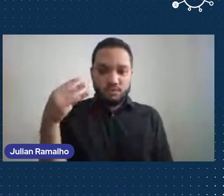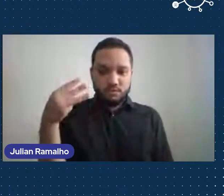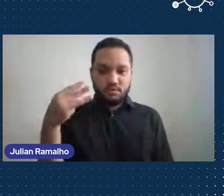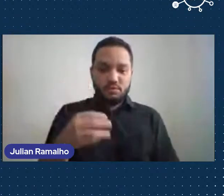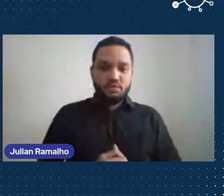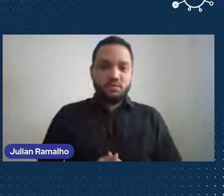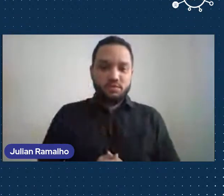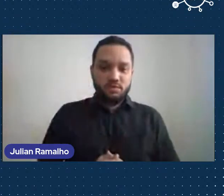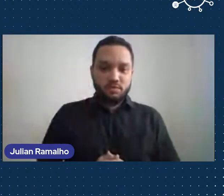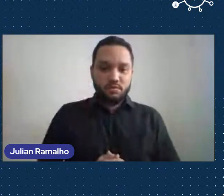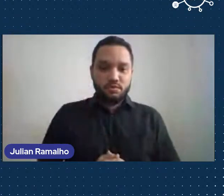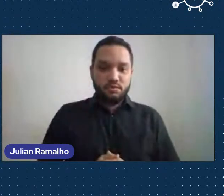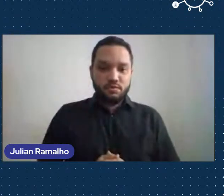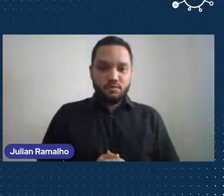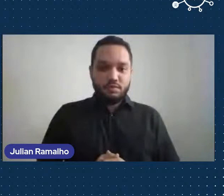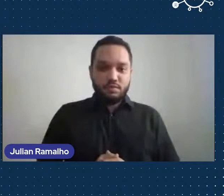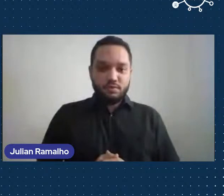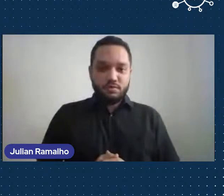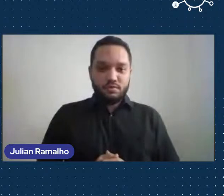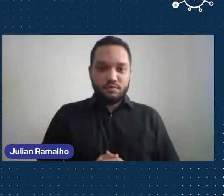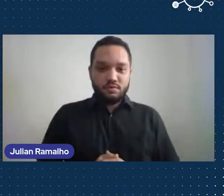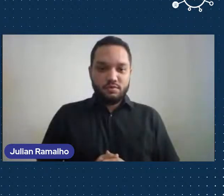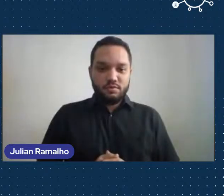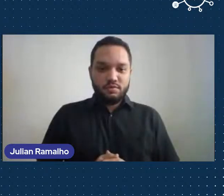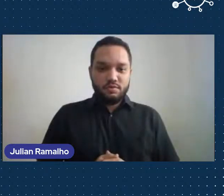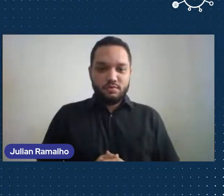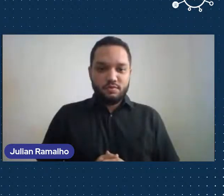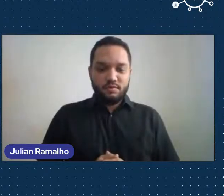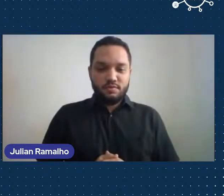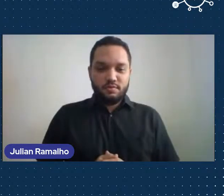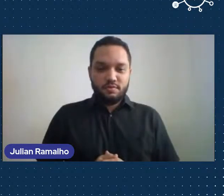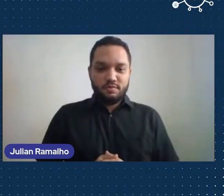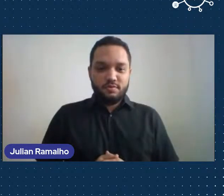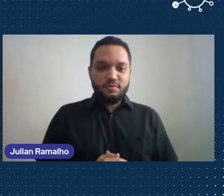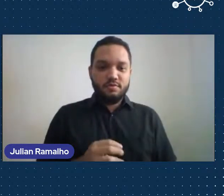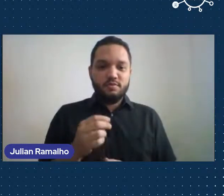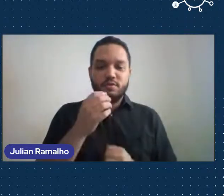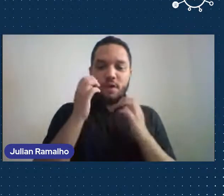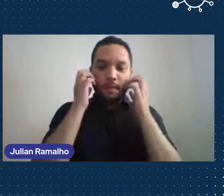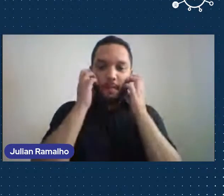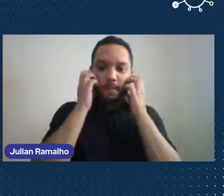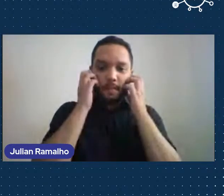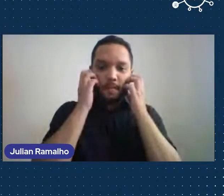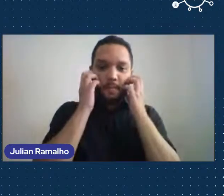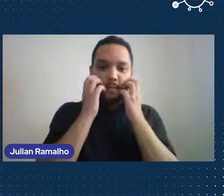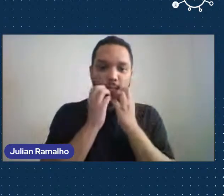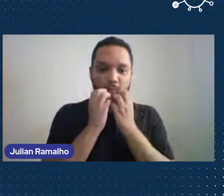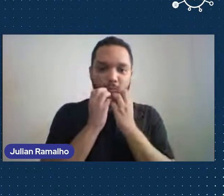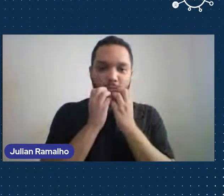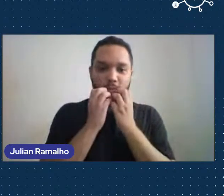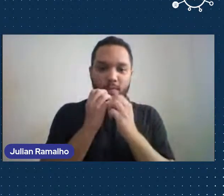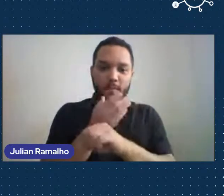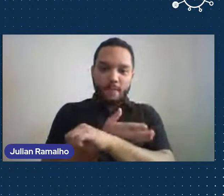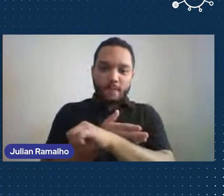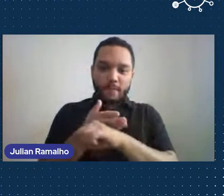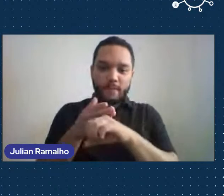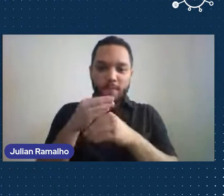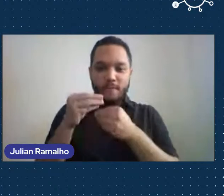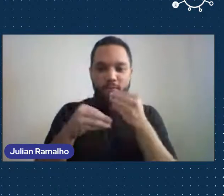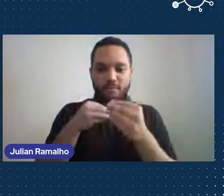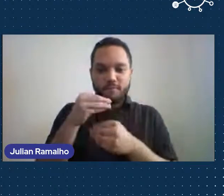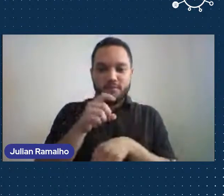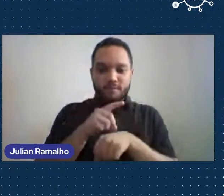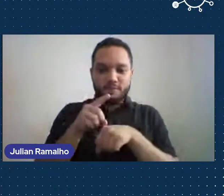portanto conhecido como de meia-idade. Uso barba grisalha, ou seja, cabelos brancos